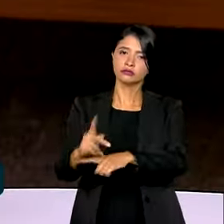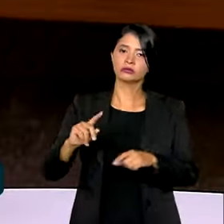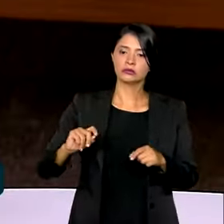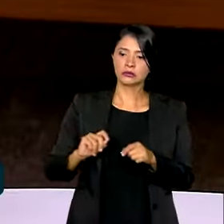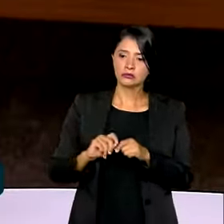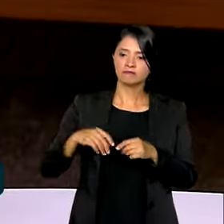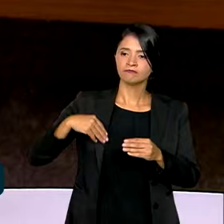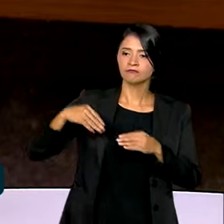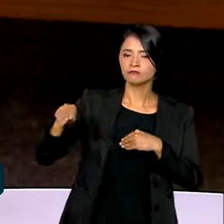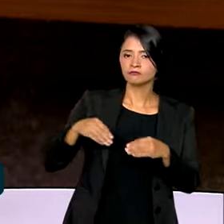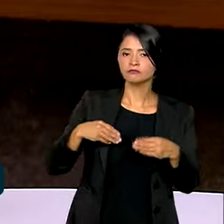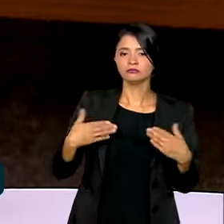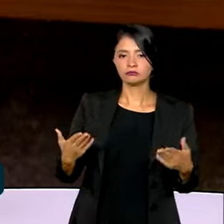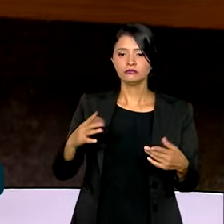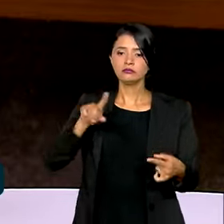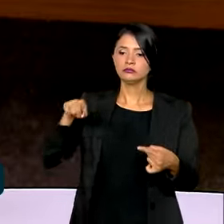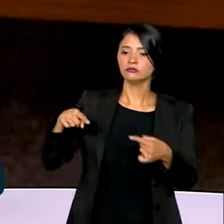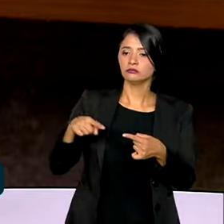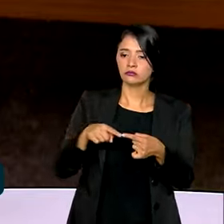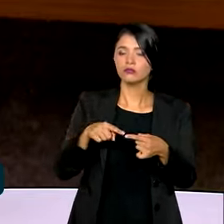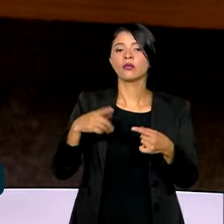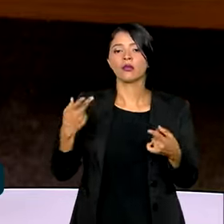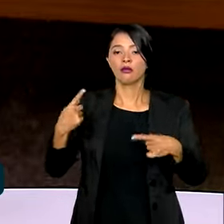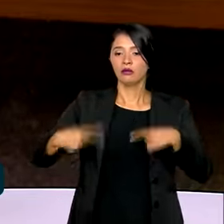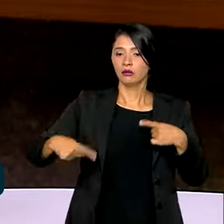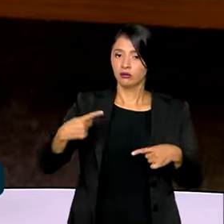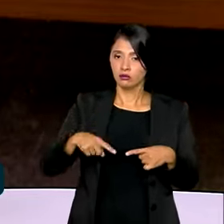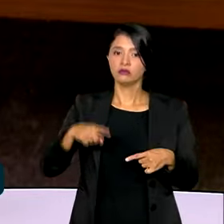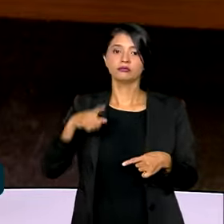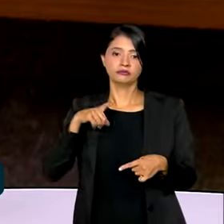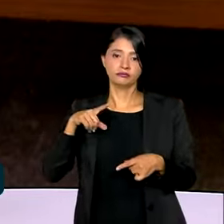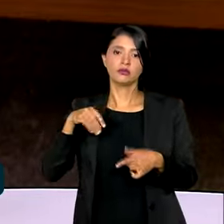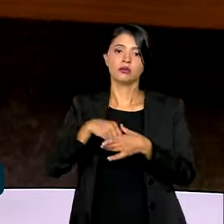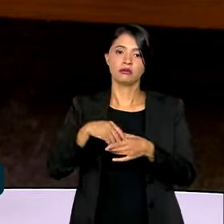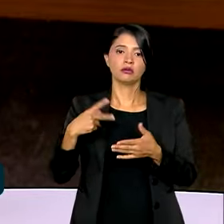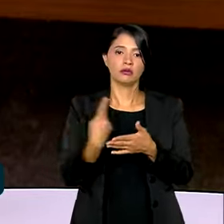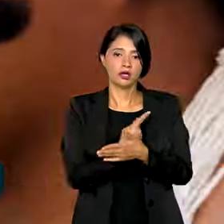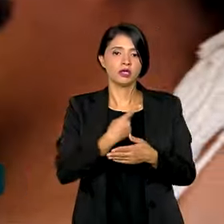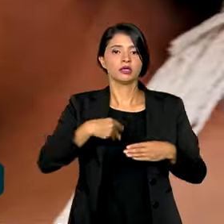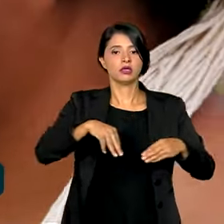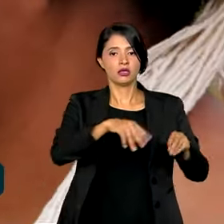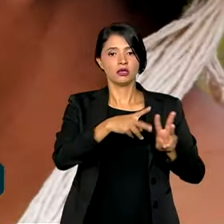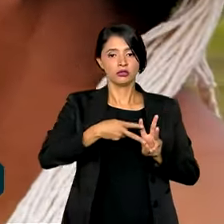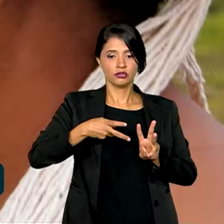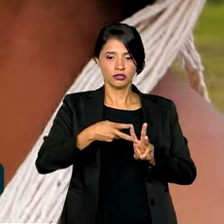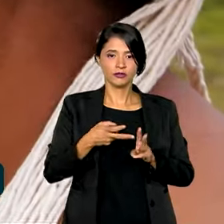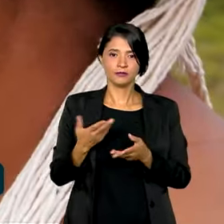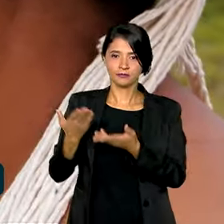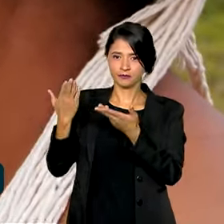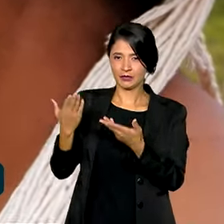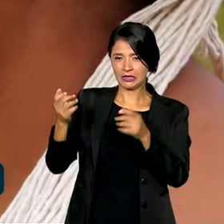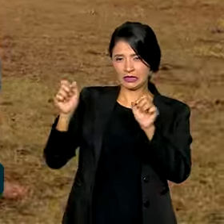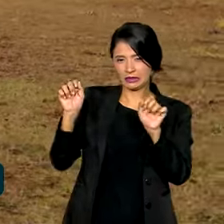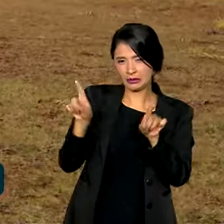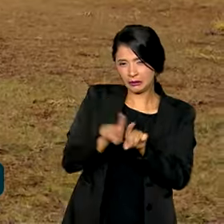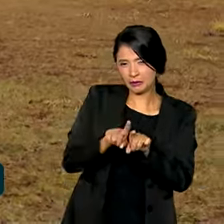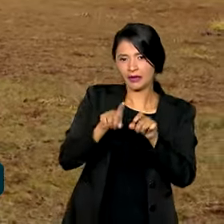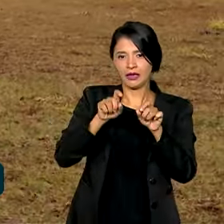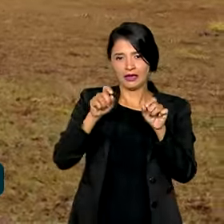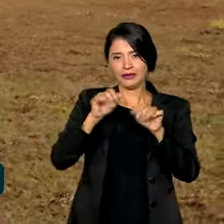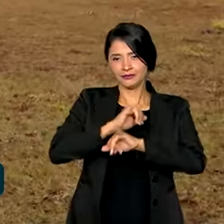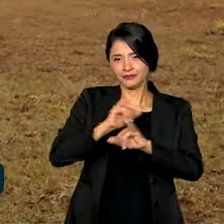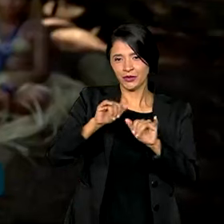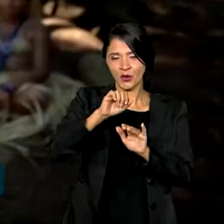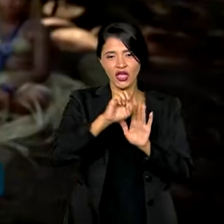essa articulação para que as políticas públicas cheguem dentro dos territórios indígenas. A ministra também citou o edital lançado